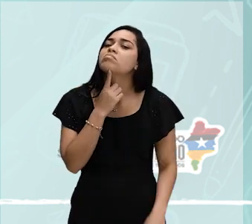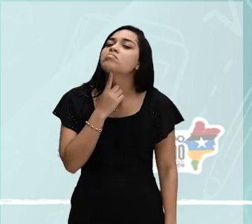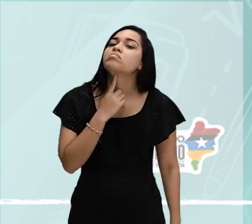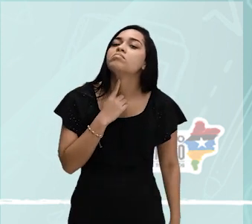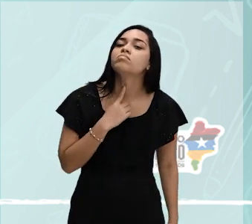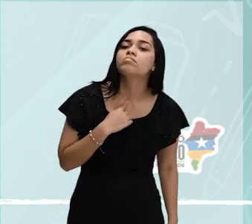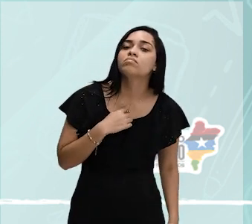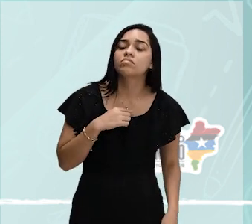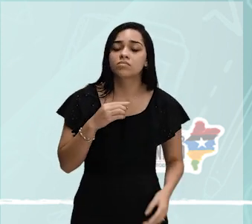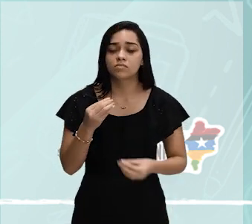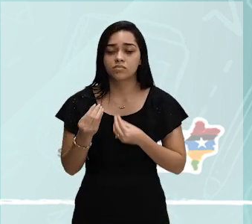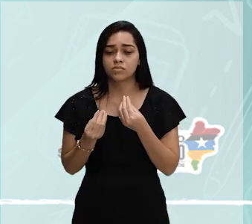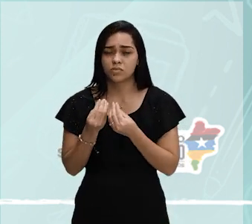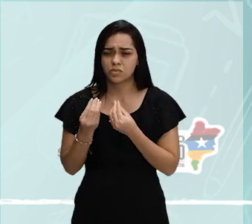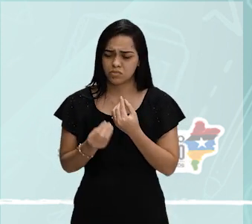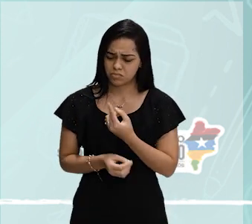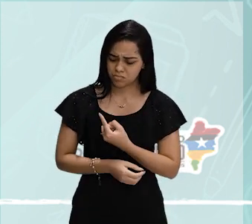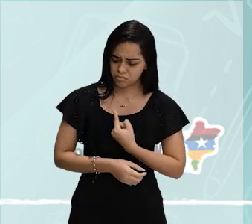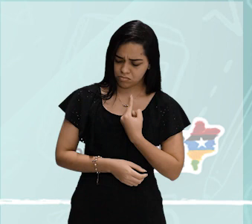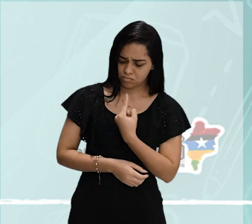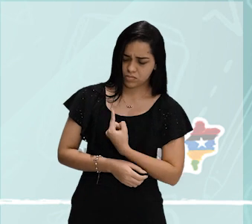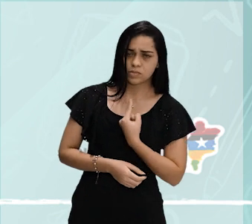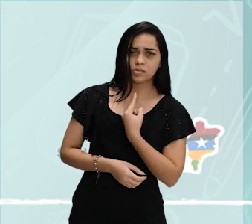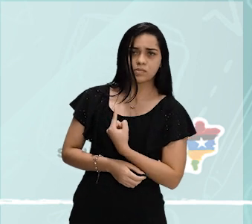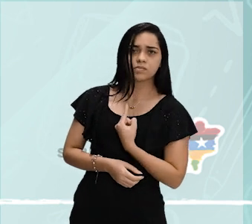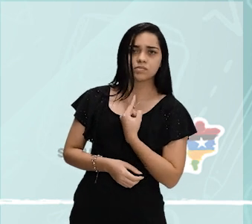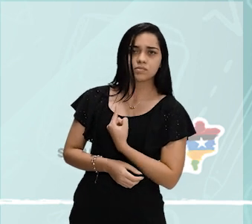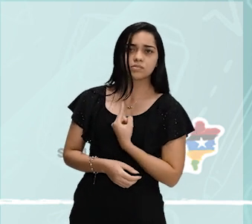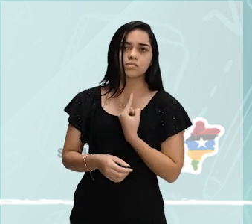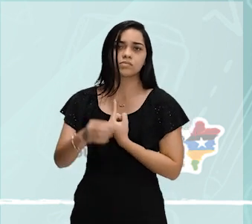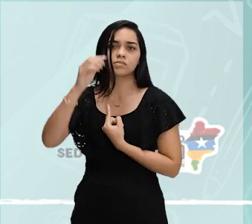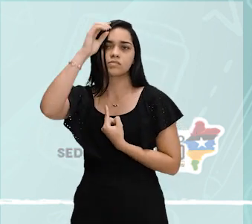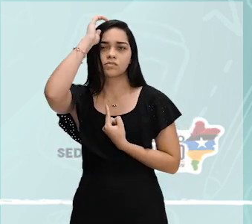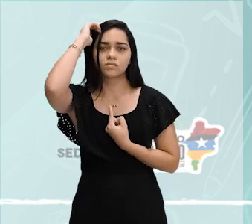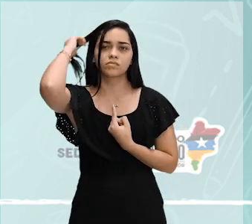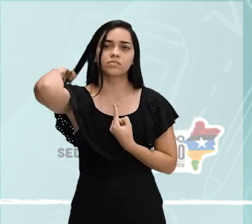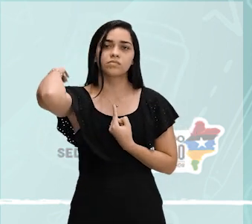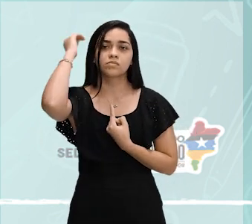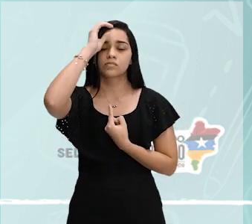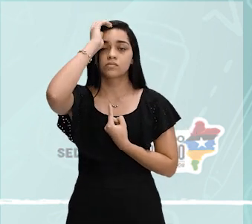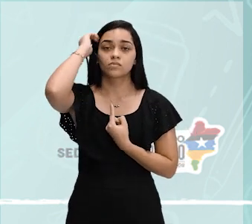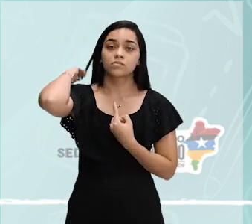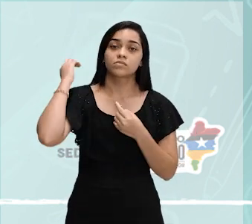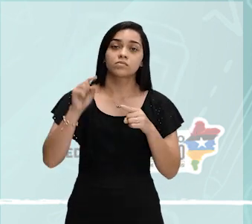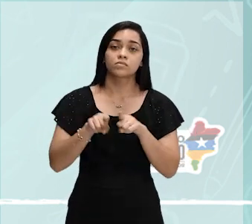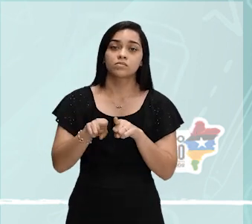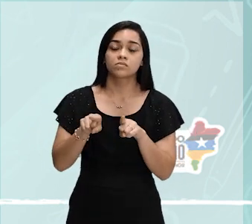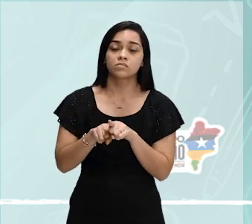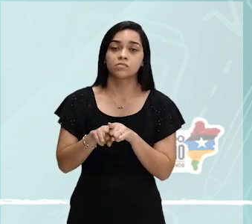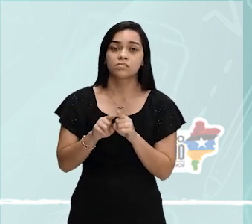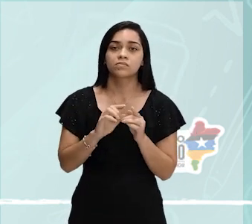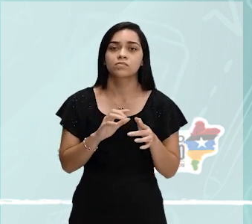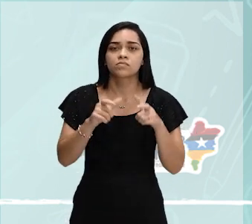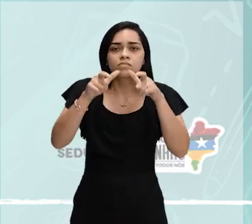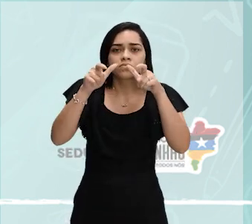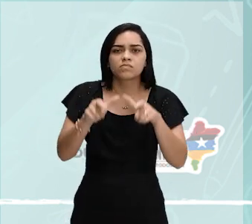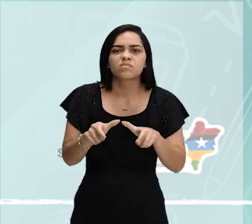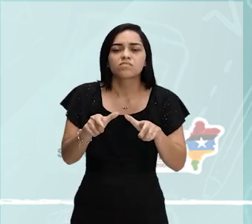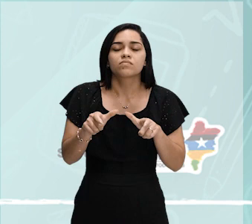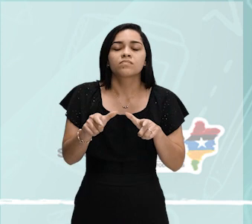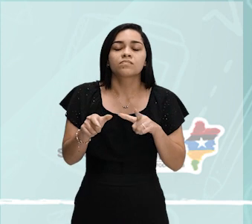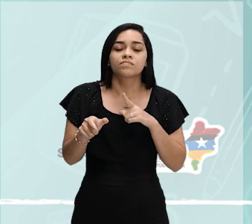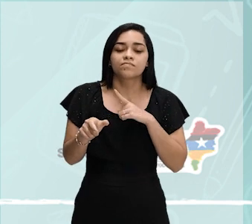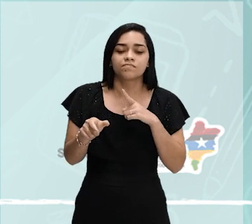consubstanciado como está a solidão, para relancear os olhos ao derredor de si, e, se no lugar presente